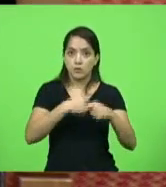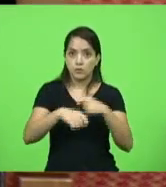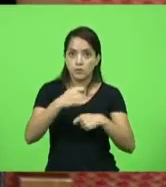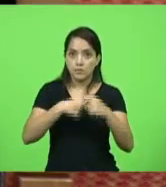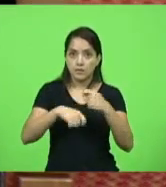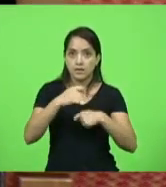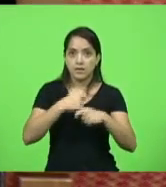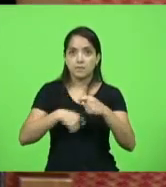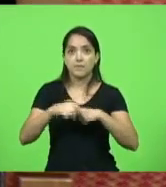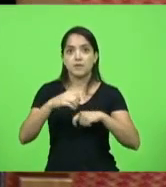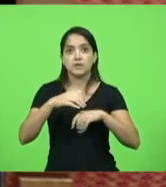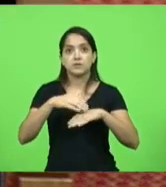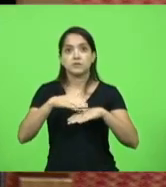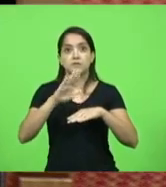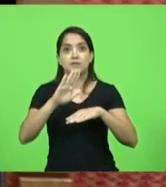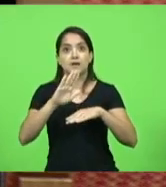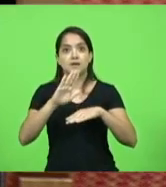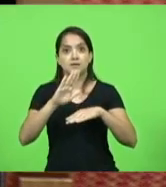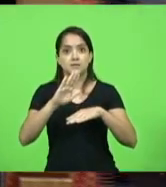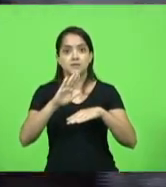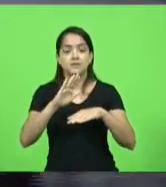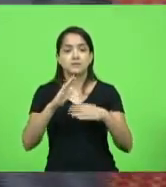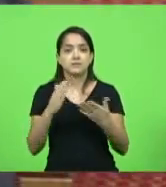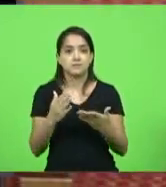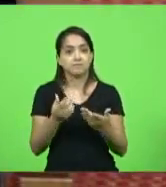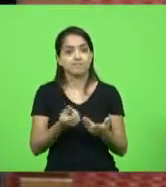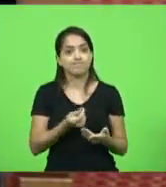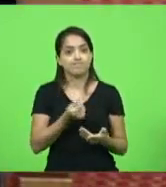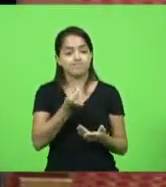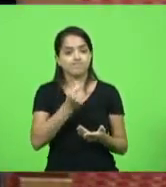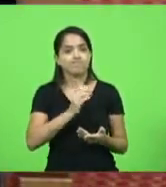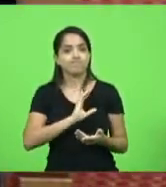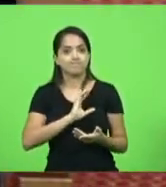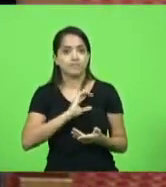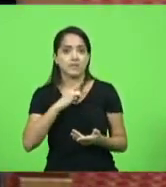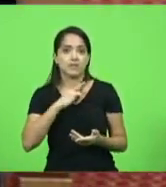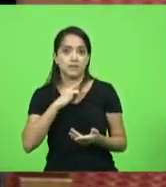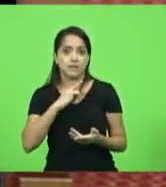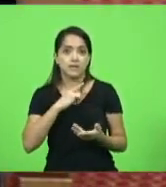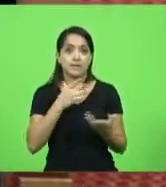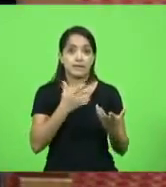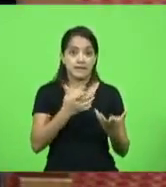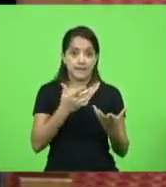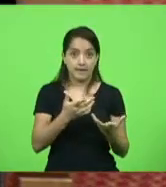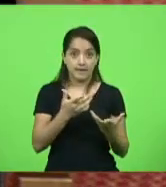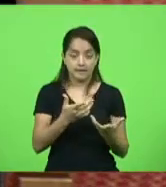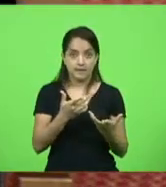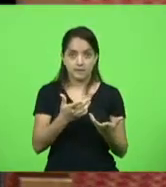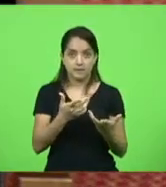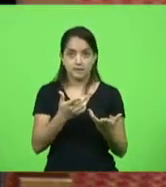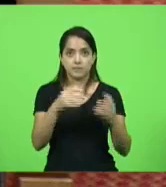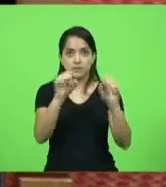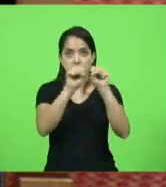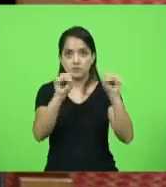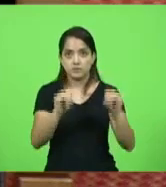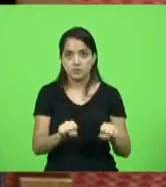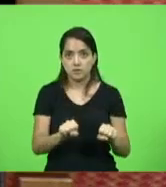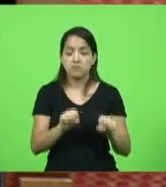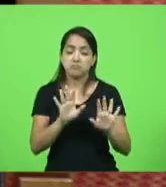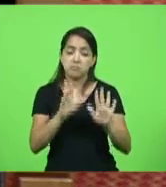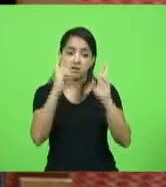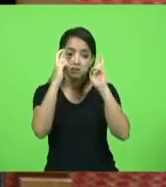economicamente mais aquinhoadas que querem, porque querem, fazer um sistema. Temos que